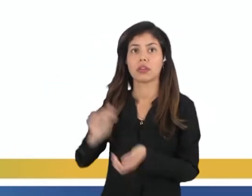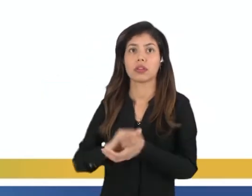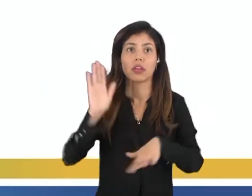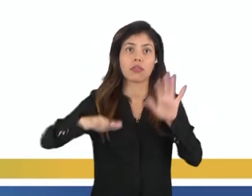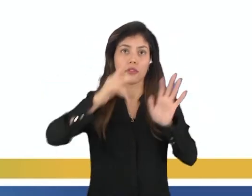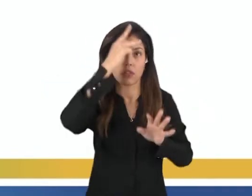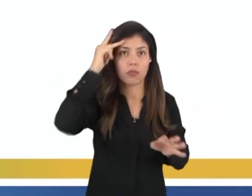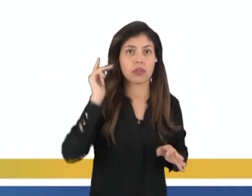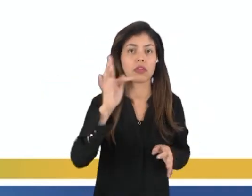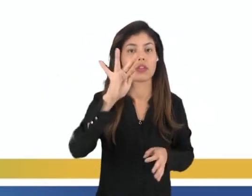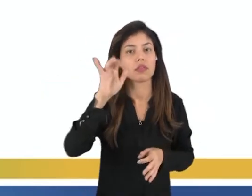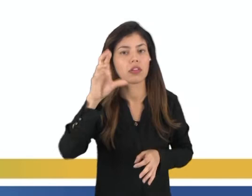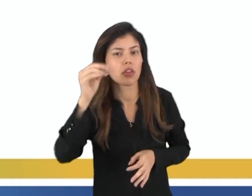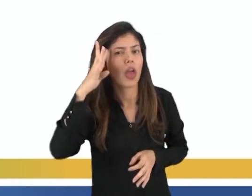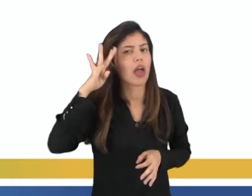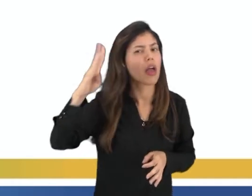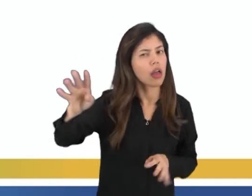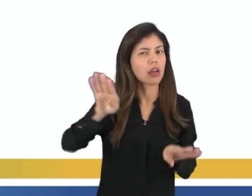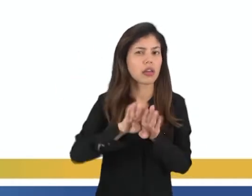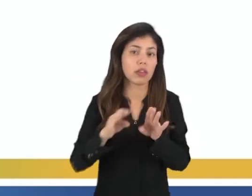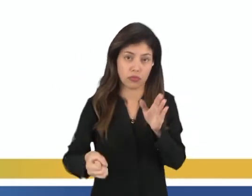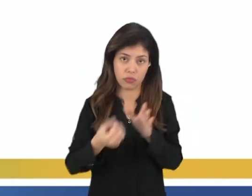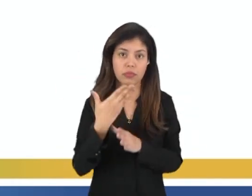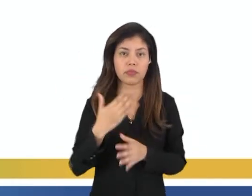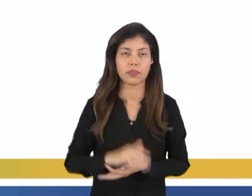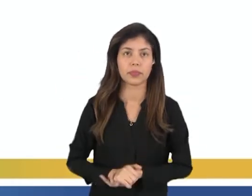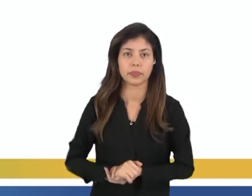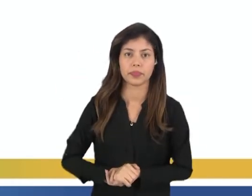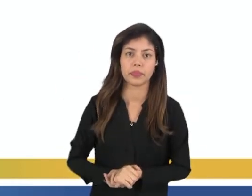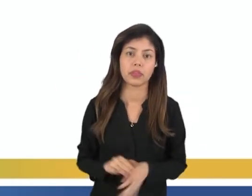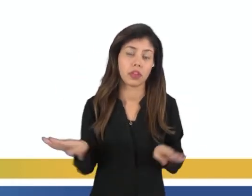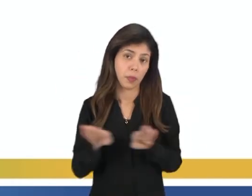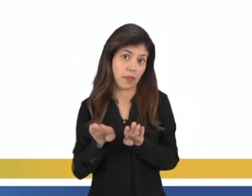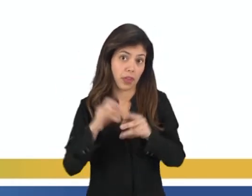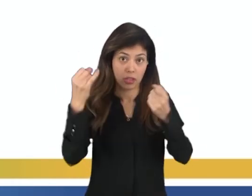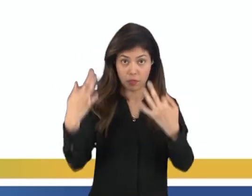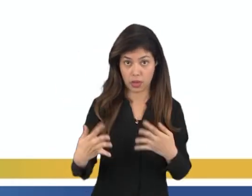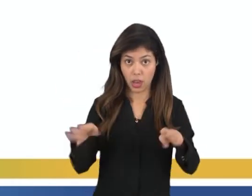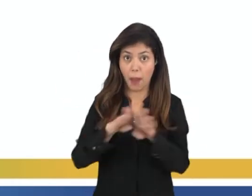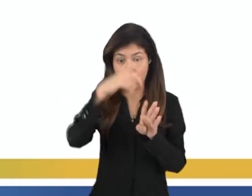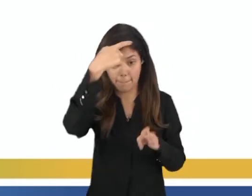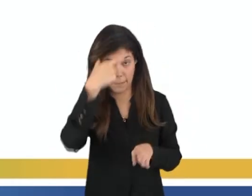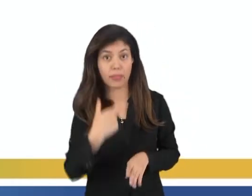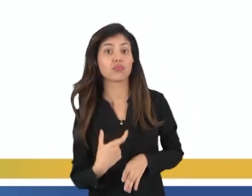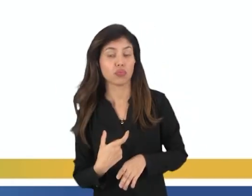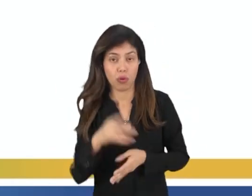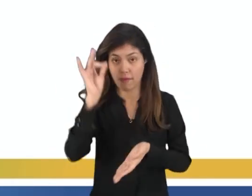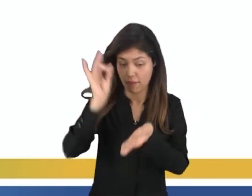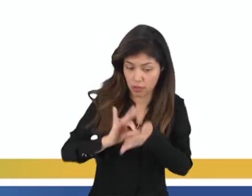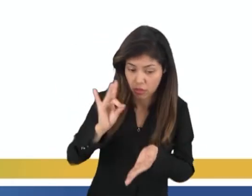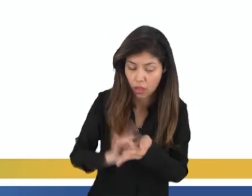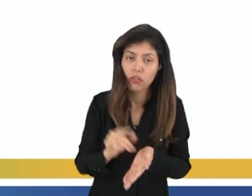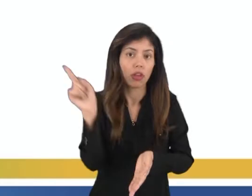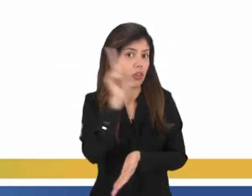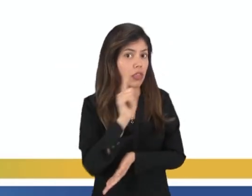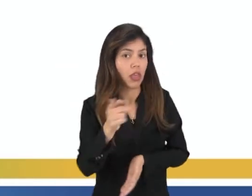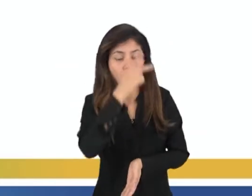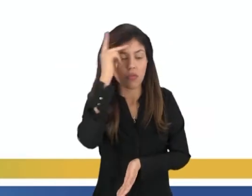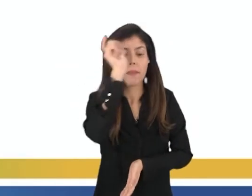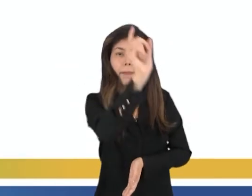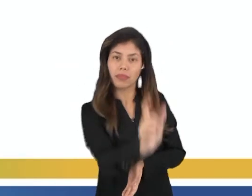vez de personagens fictícios ou personagens inventados, tá? Então ela vai tratar muito de pessoas reais e não de personagens